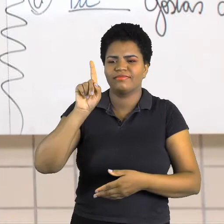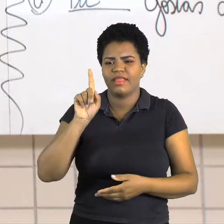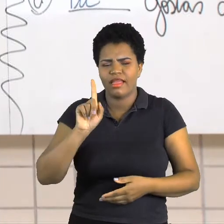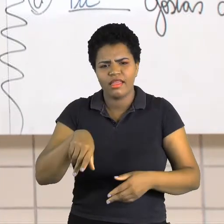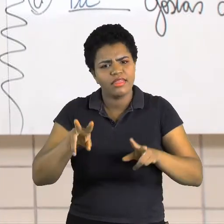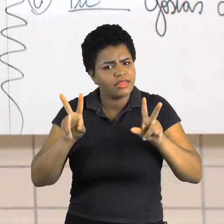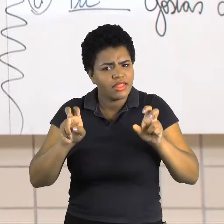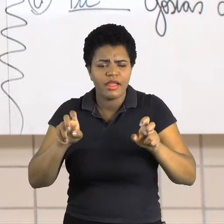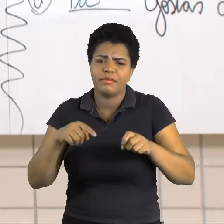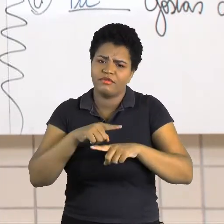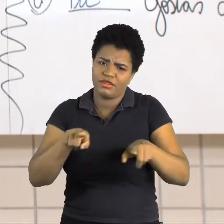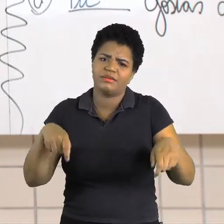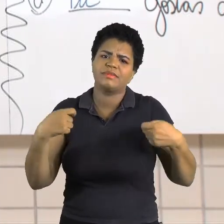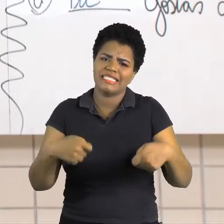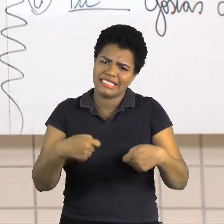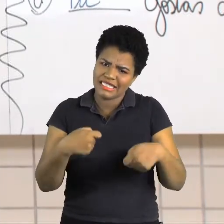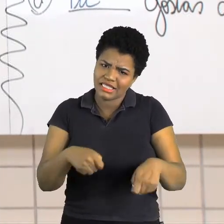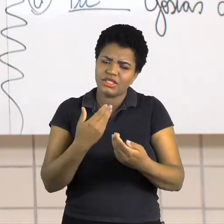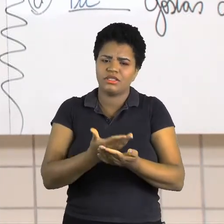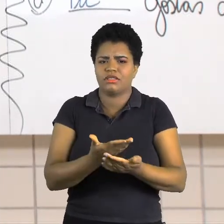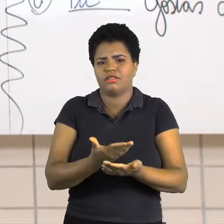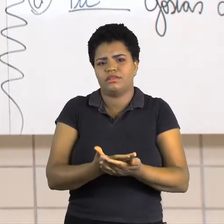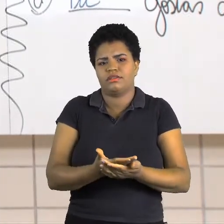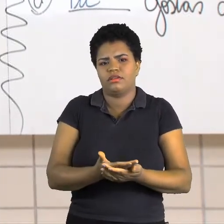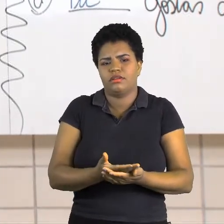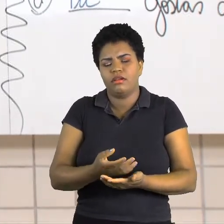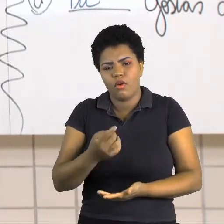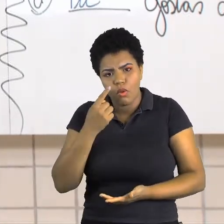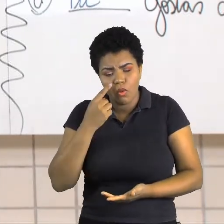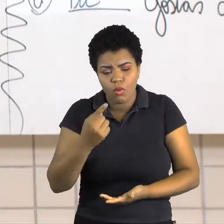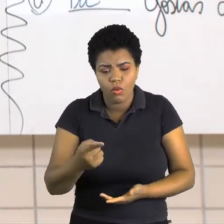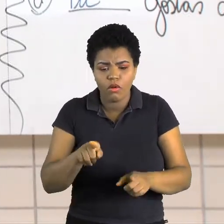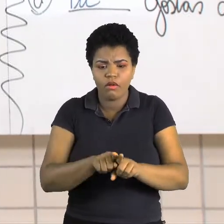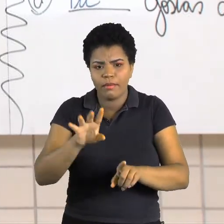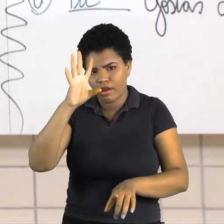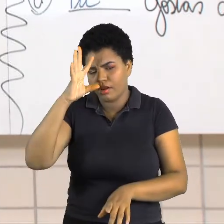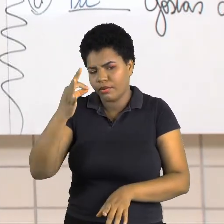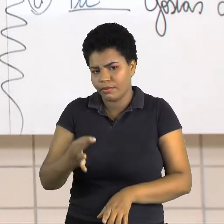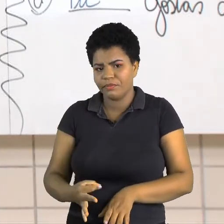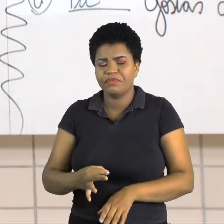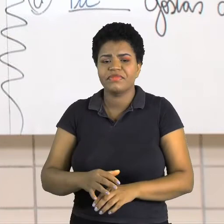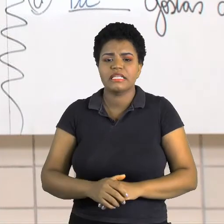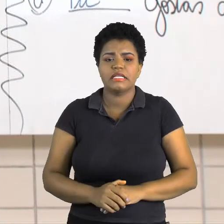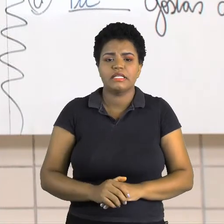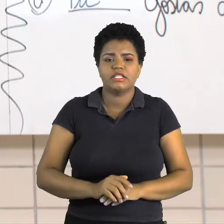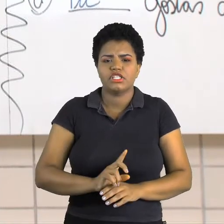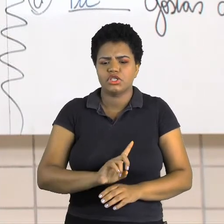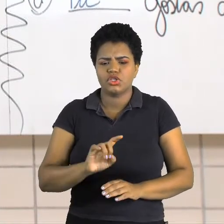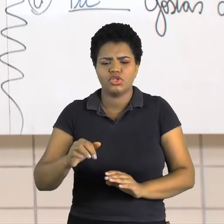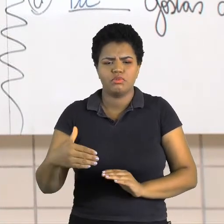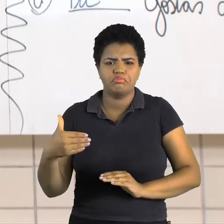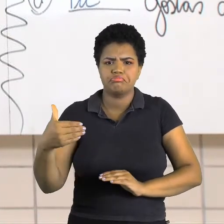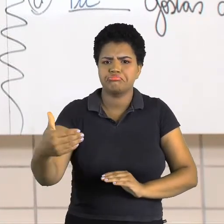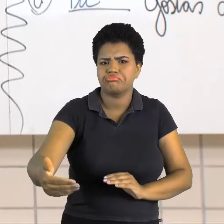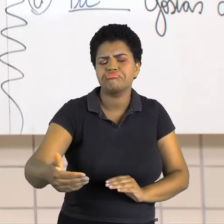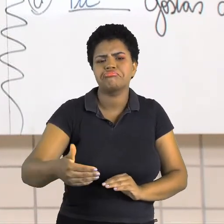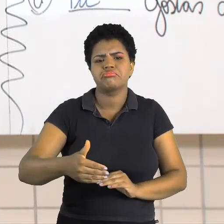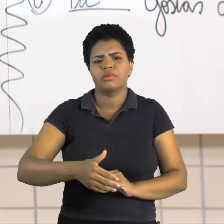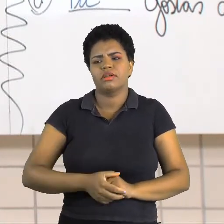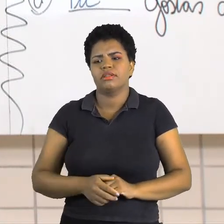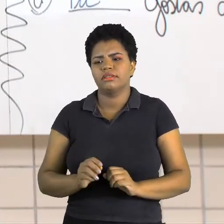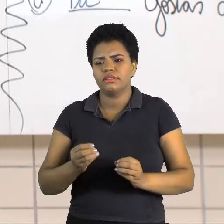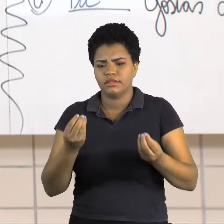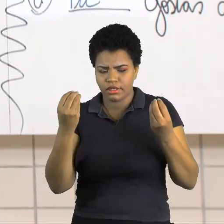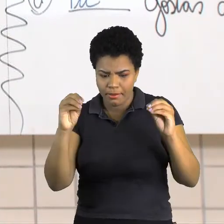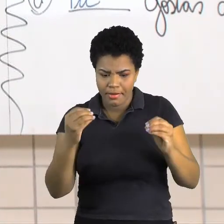você necessita de estudar, olhar e compreender. Porque daqui uns dias, quando colocarmos, nós vamos ter que